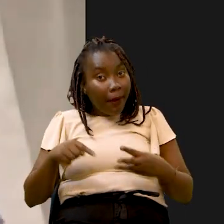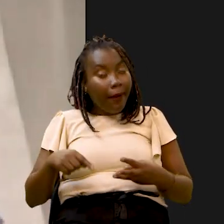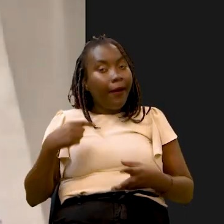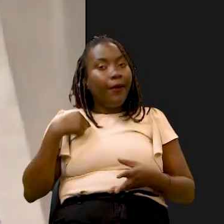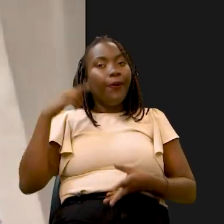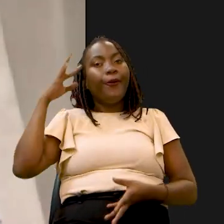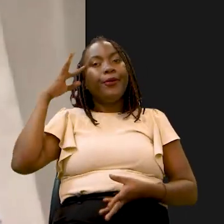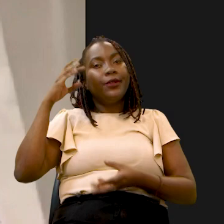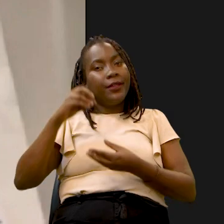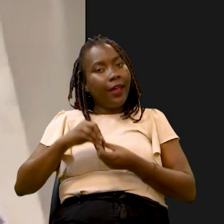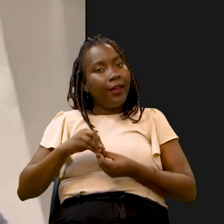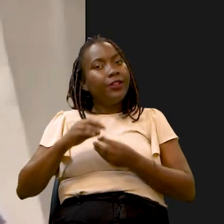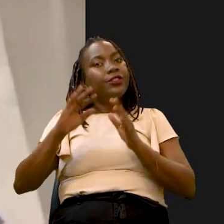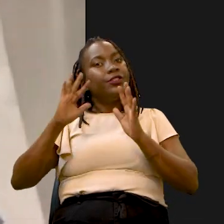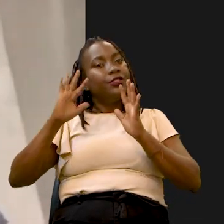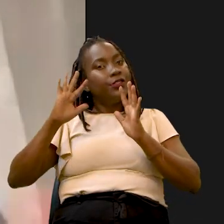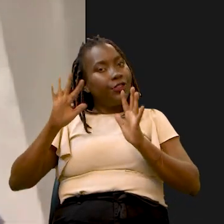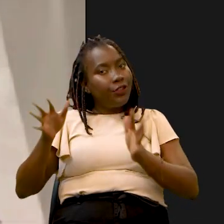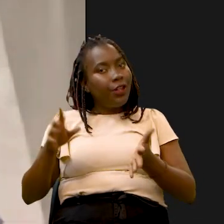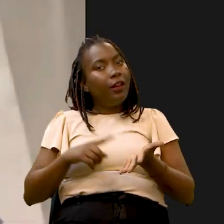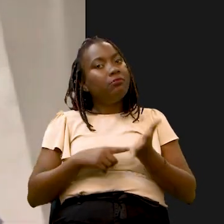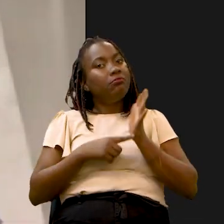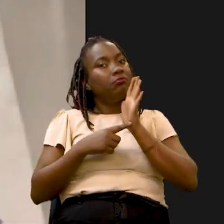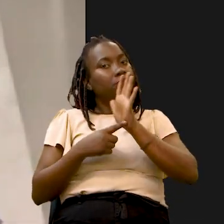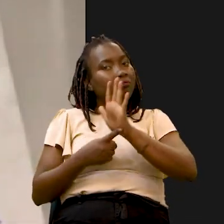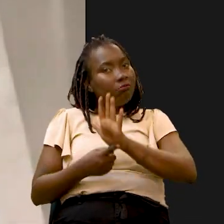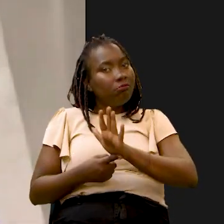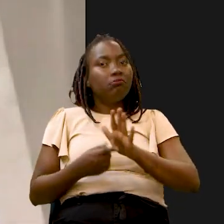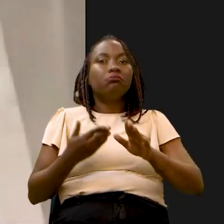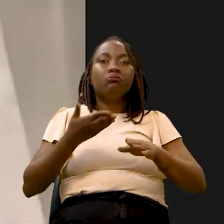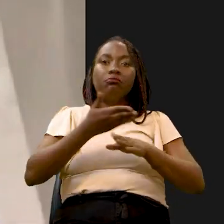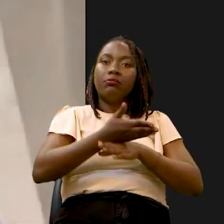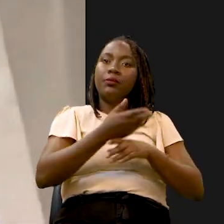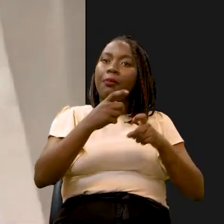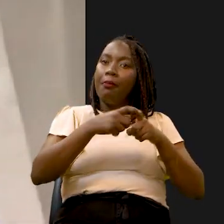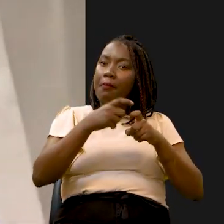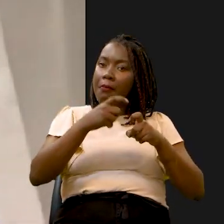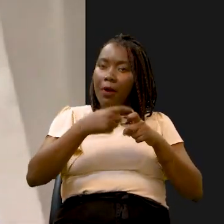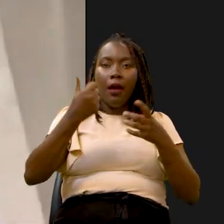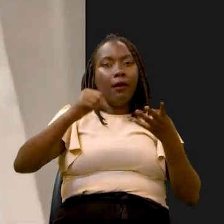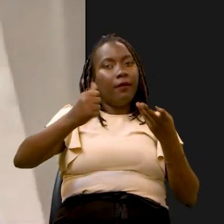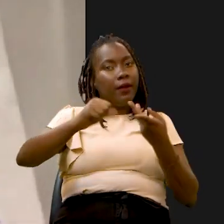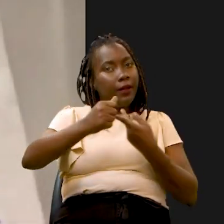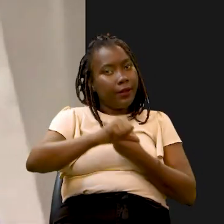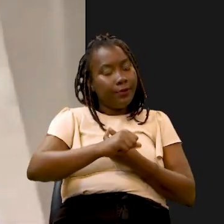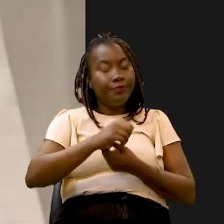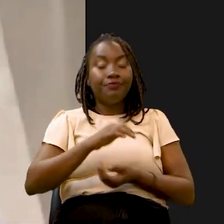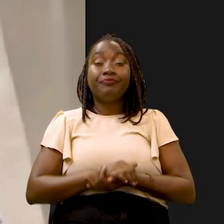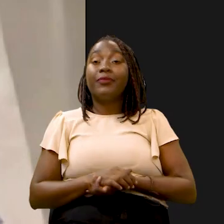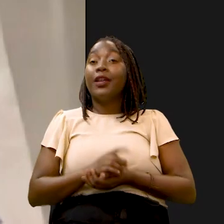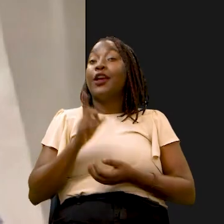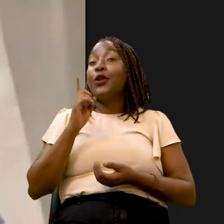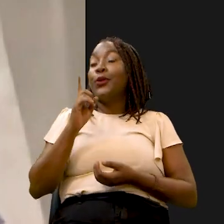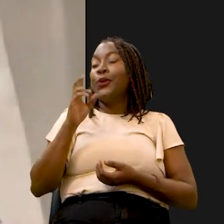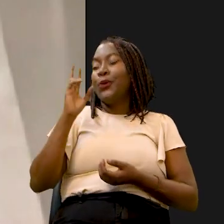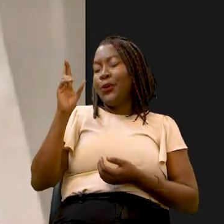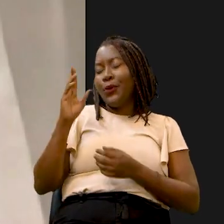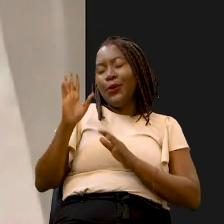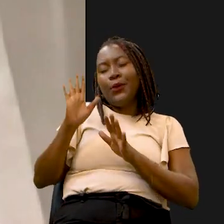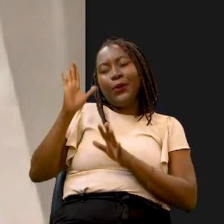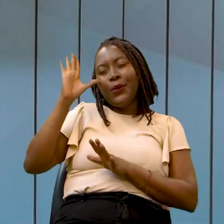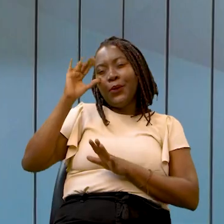em 4 semanas, eu considero que já esteja indicada uma consulta médica para